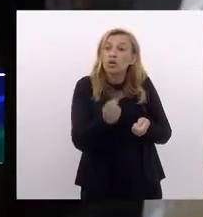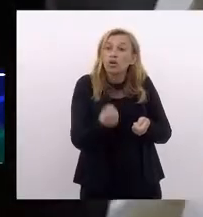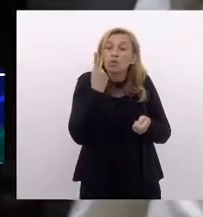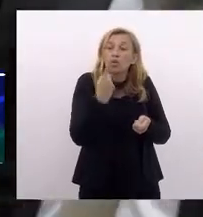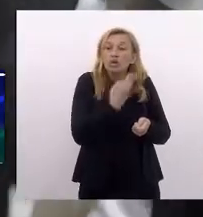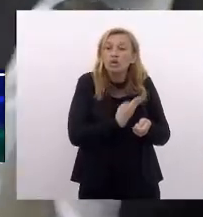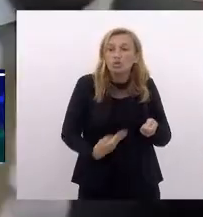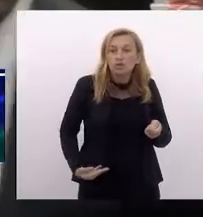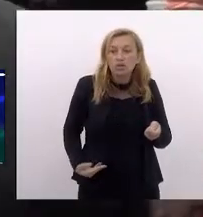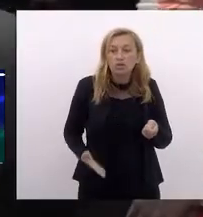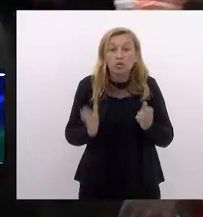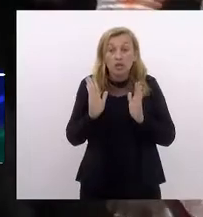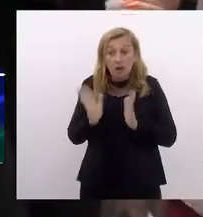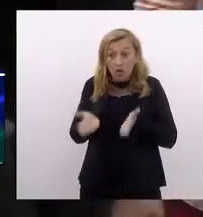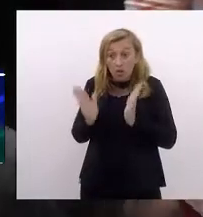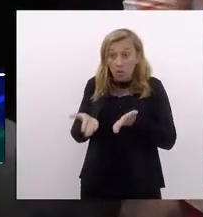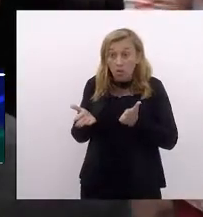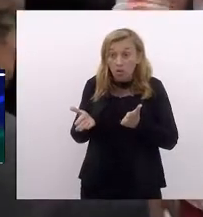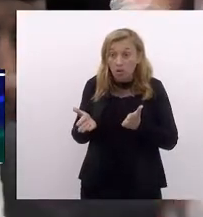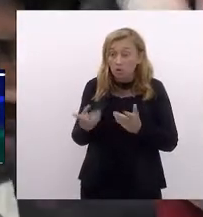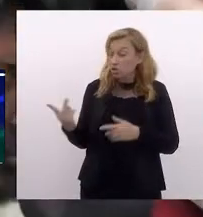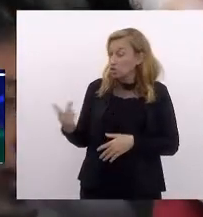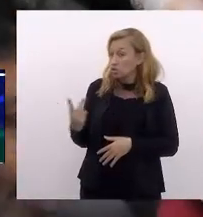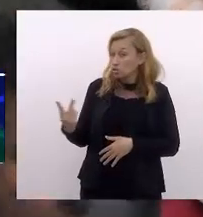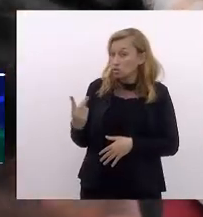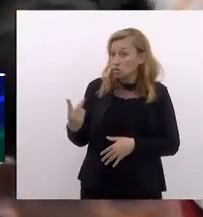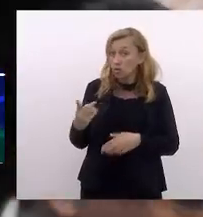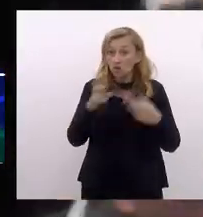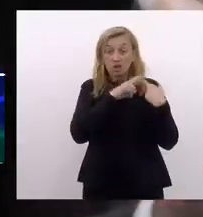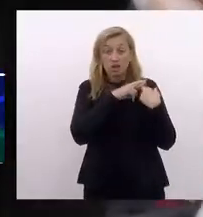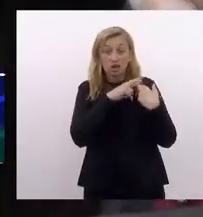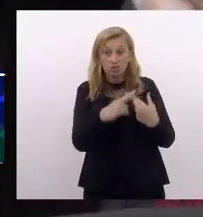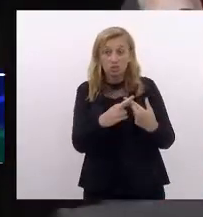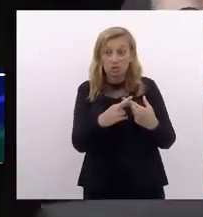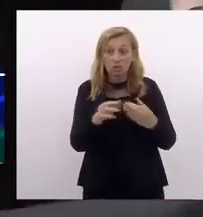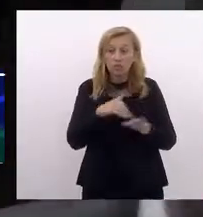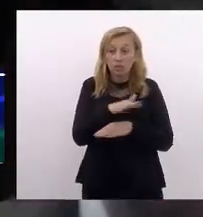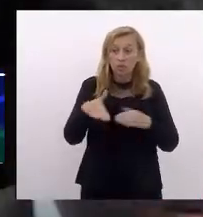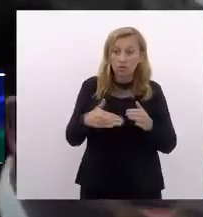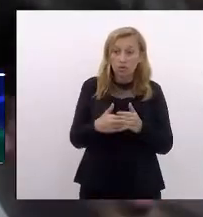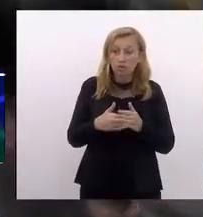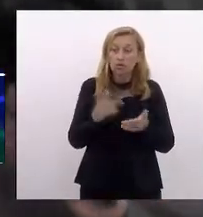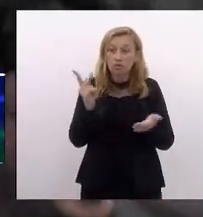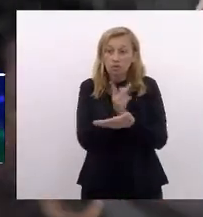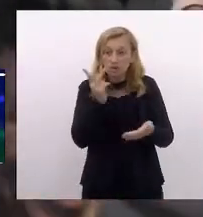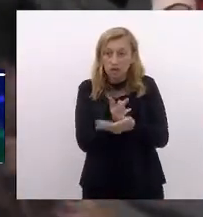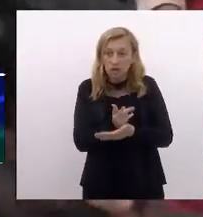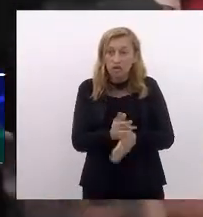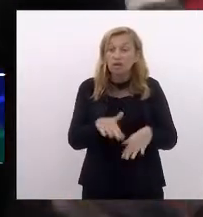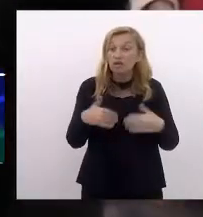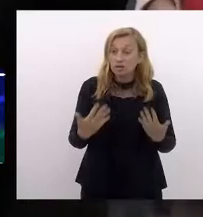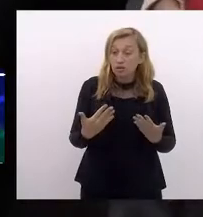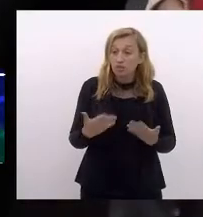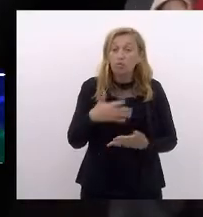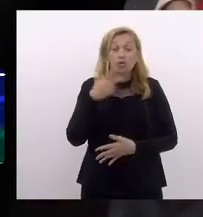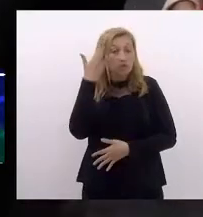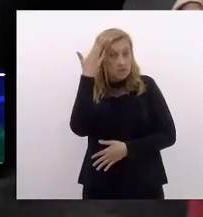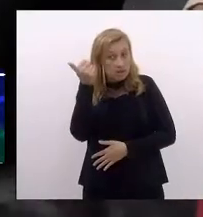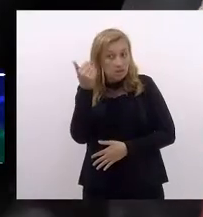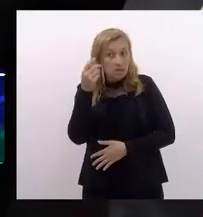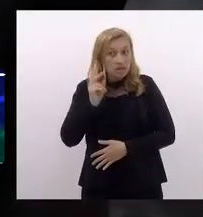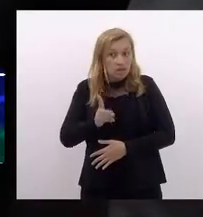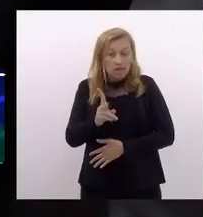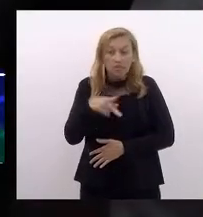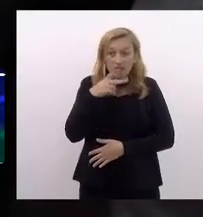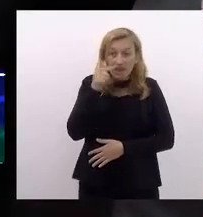o ex-governador e o atual são igualmente responsáveis por todas as irregularidades E como eu sempre